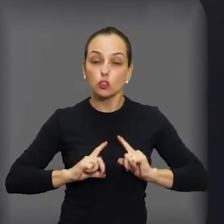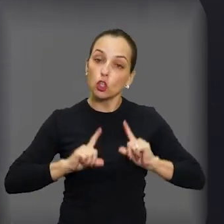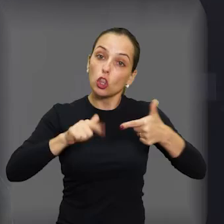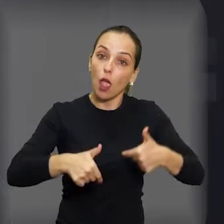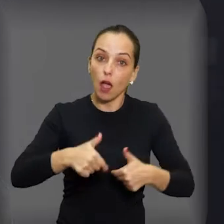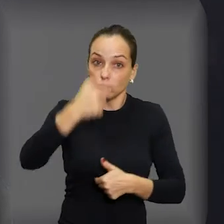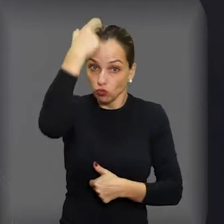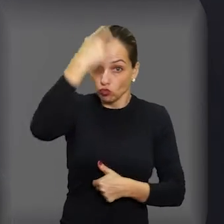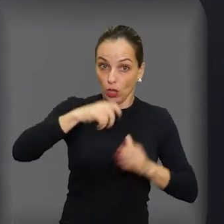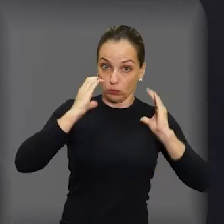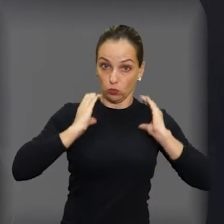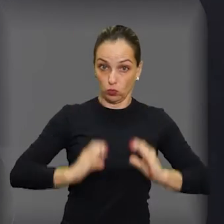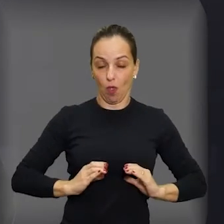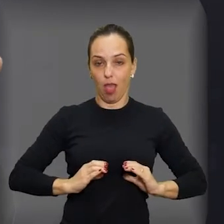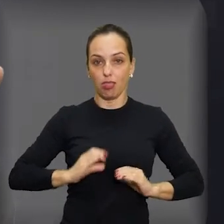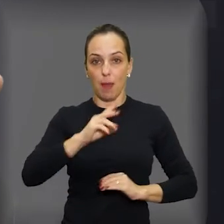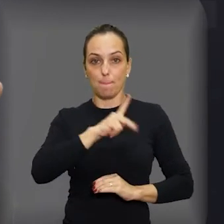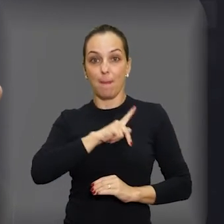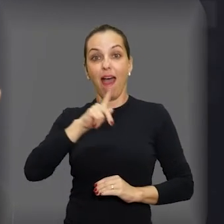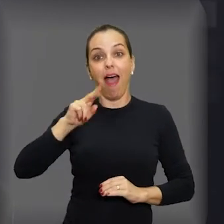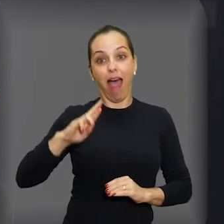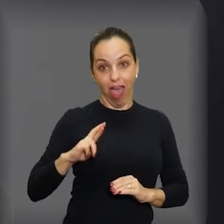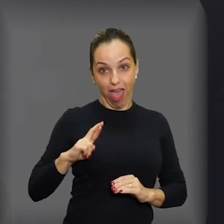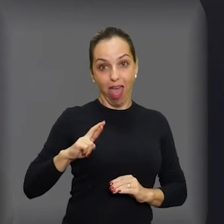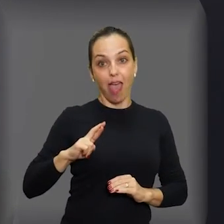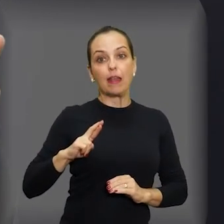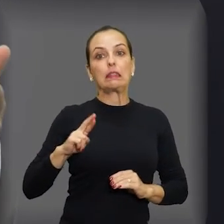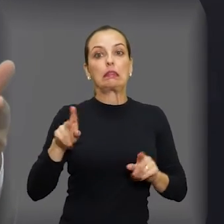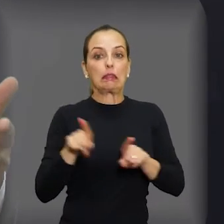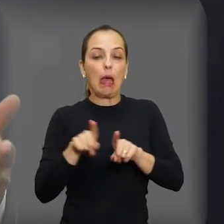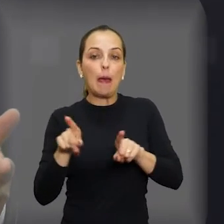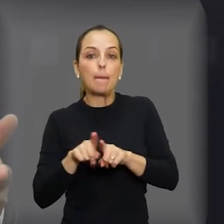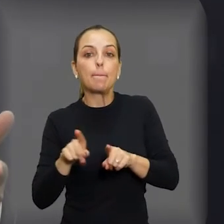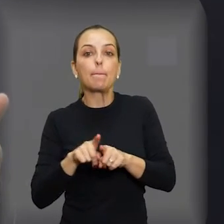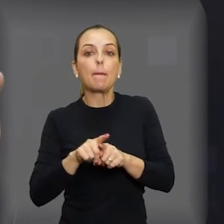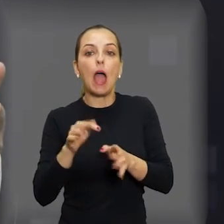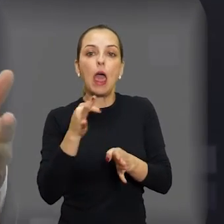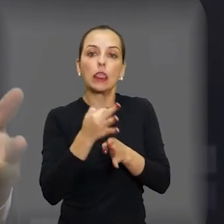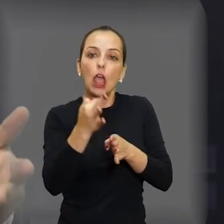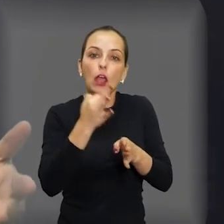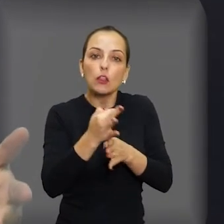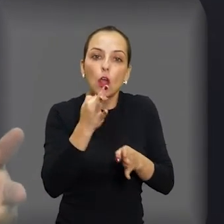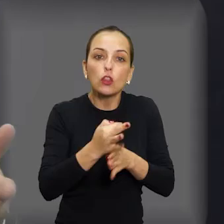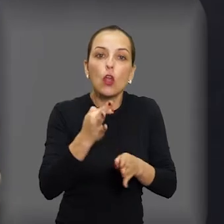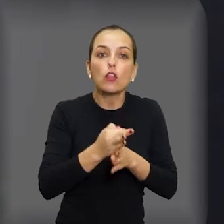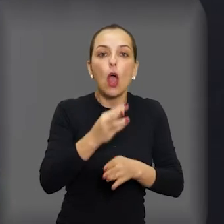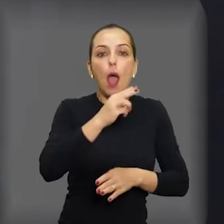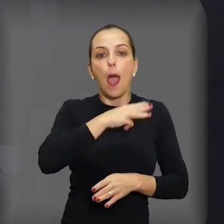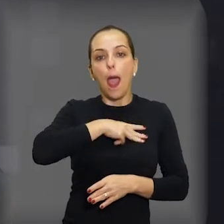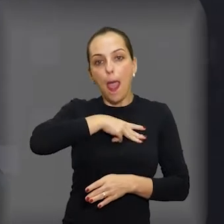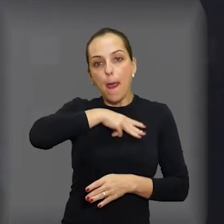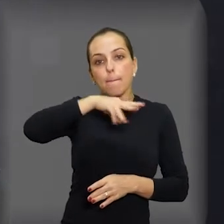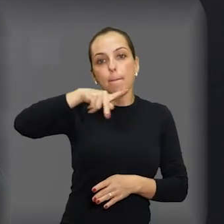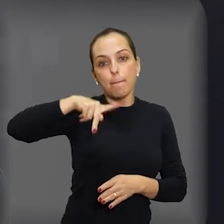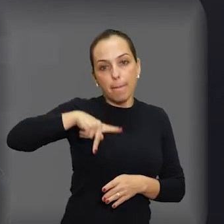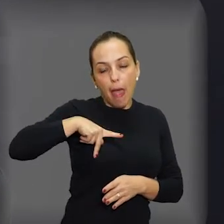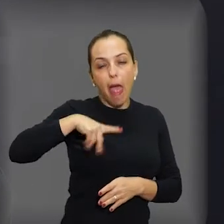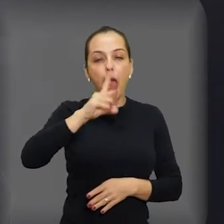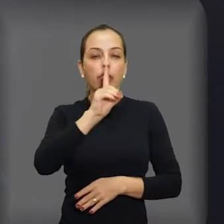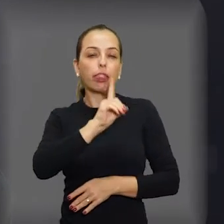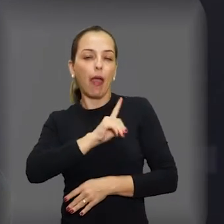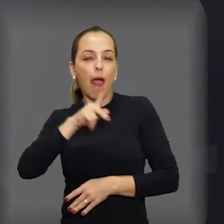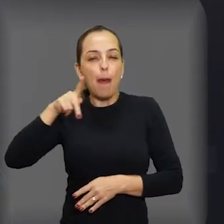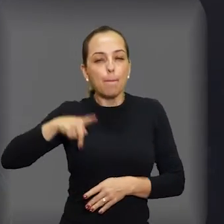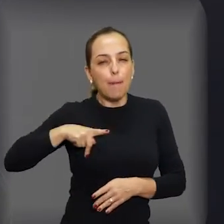uma procuradoria, saber o que faz um conselho tutelar, o Ministério Público, a Defensoria Pública, saber